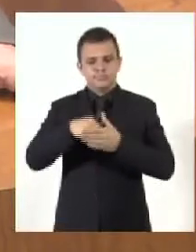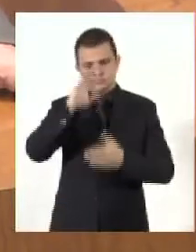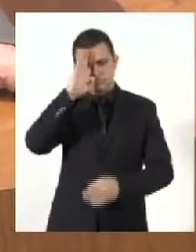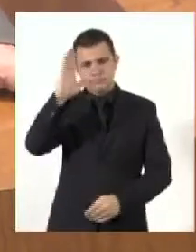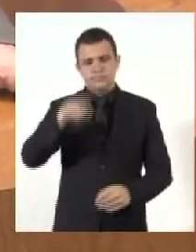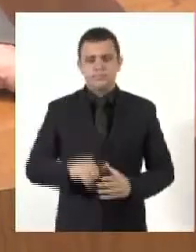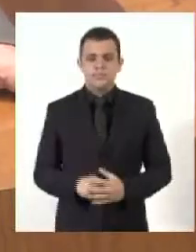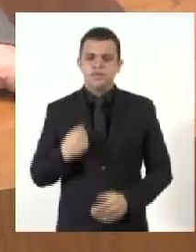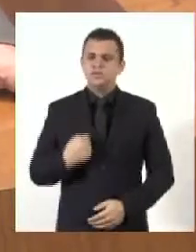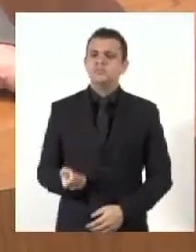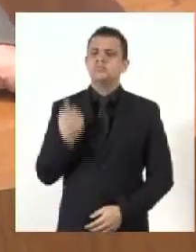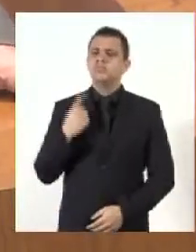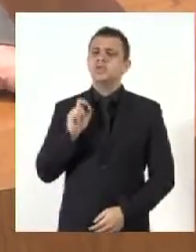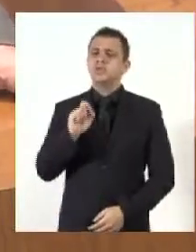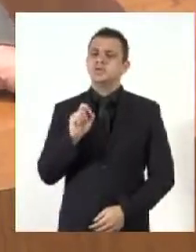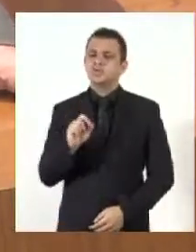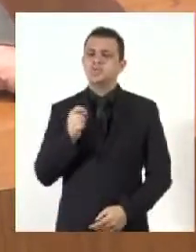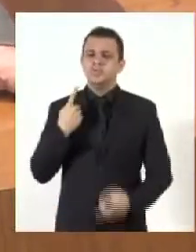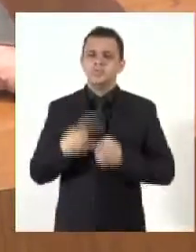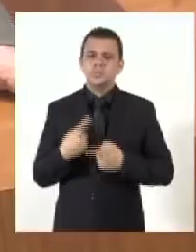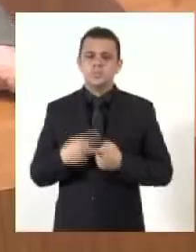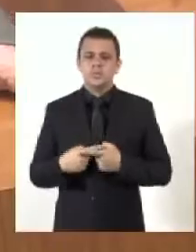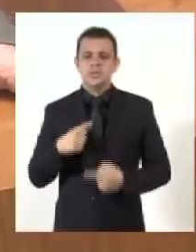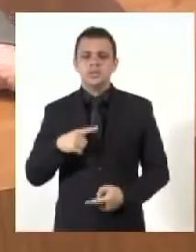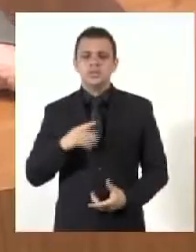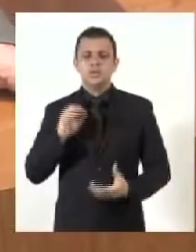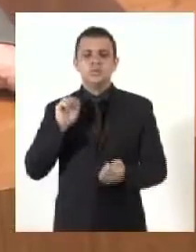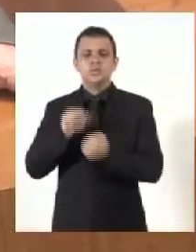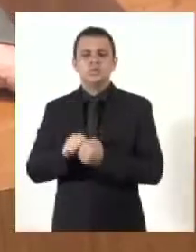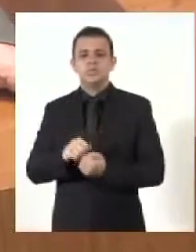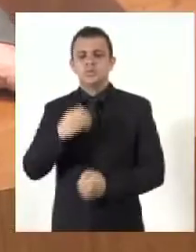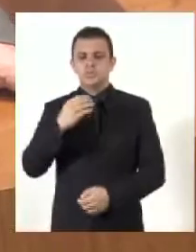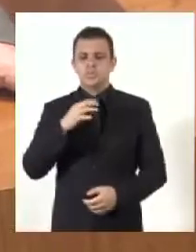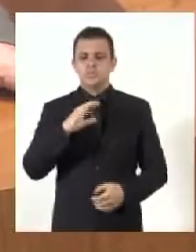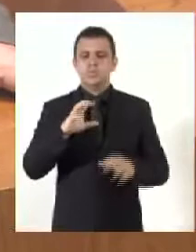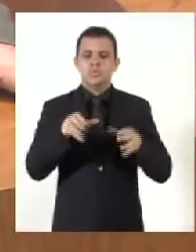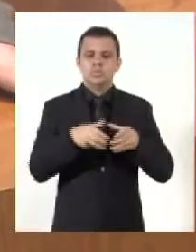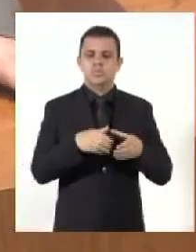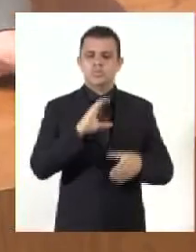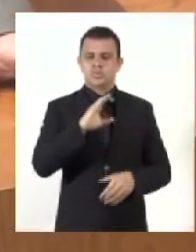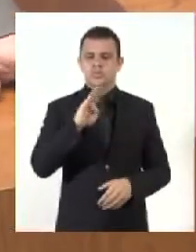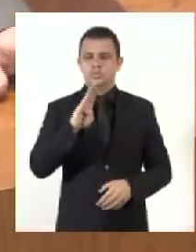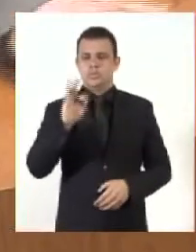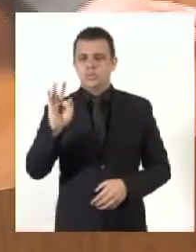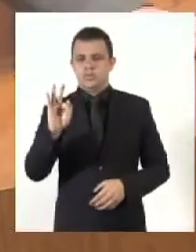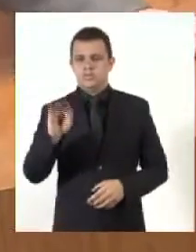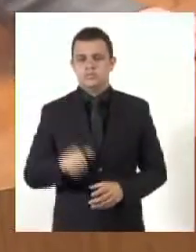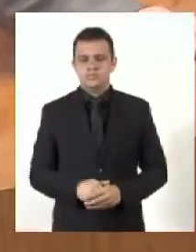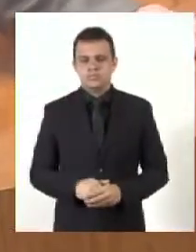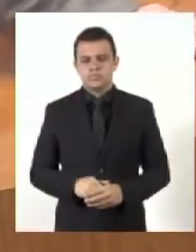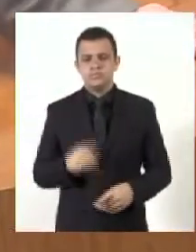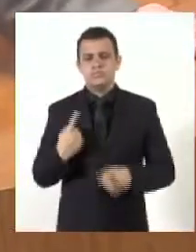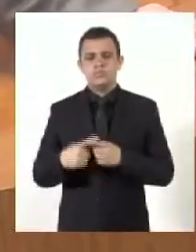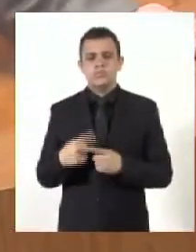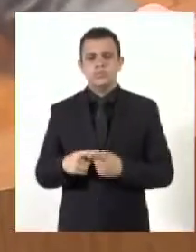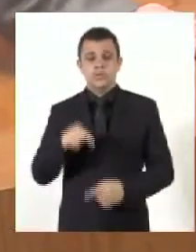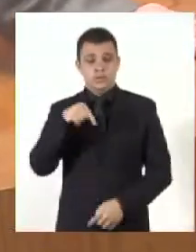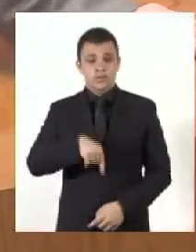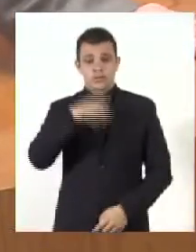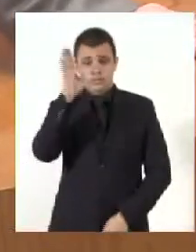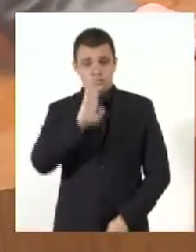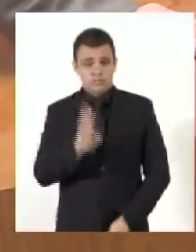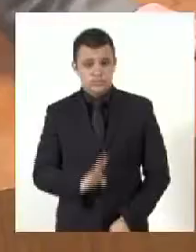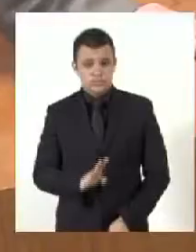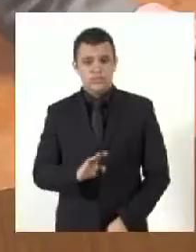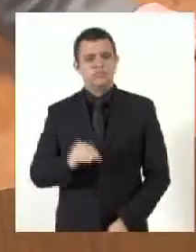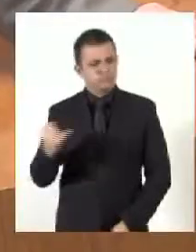responsável pela organização do principal torneio do Brasil, que está nessa lista porque o Campeonato Brasileiro é importante